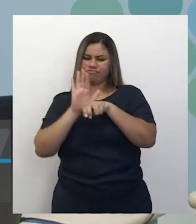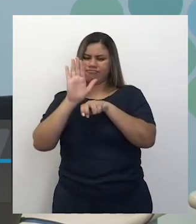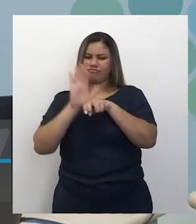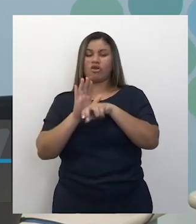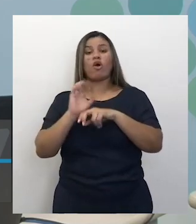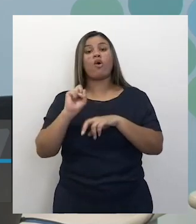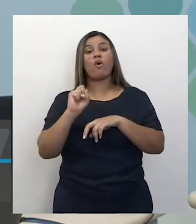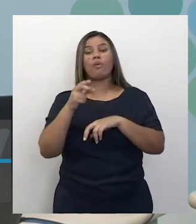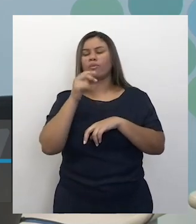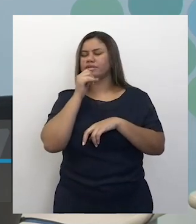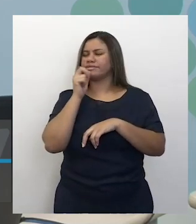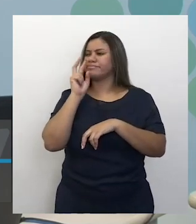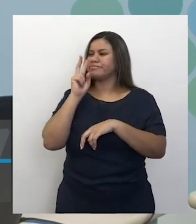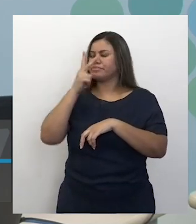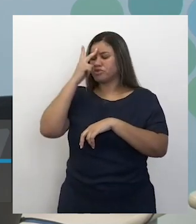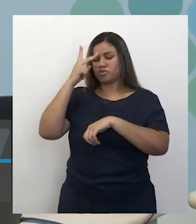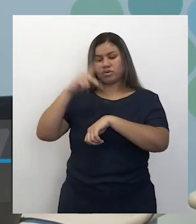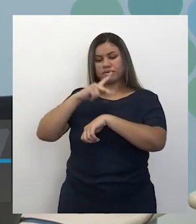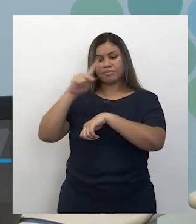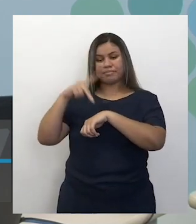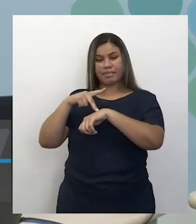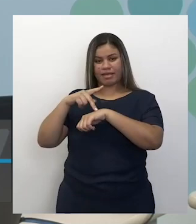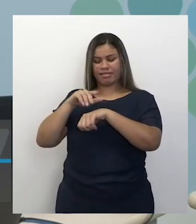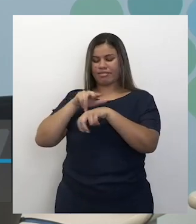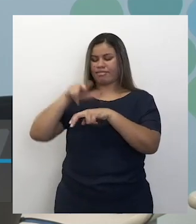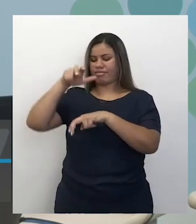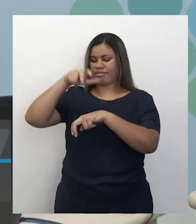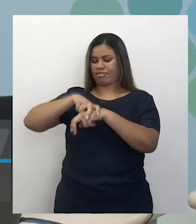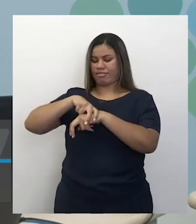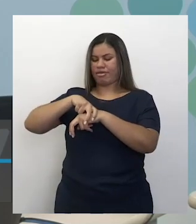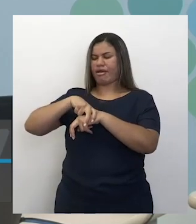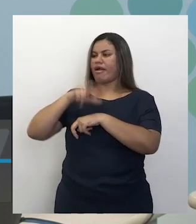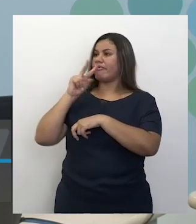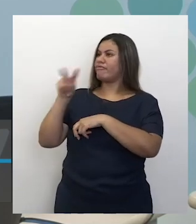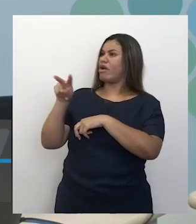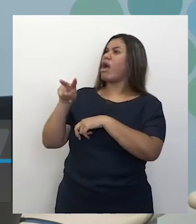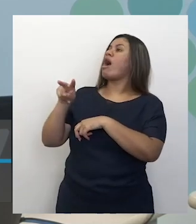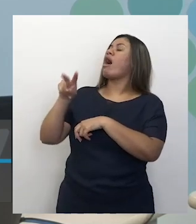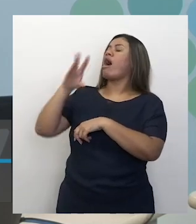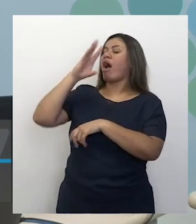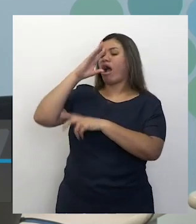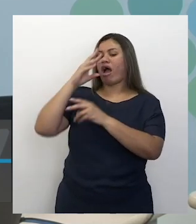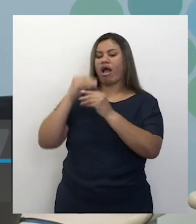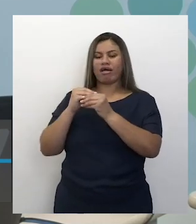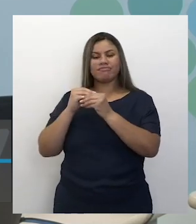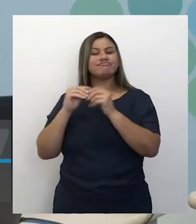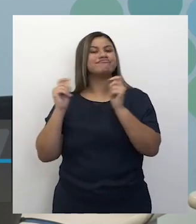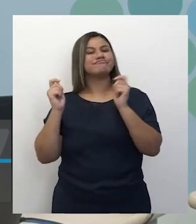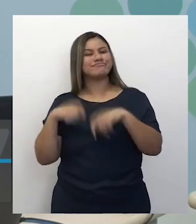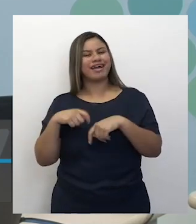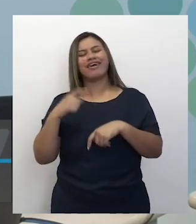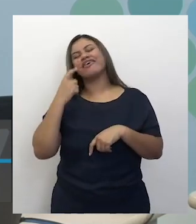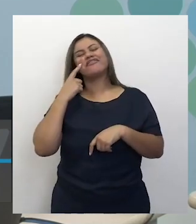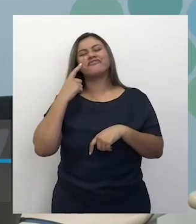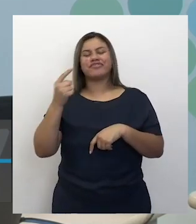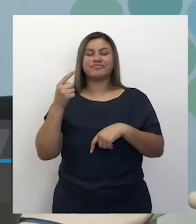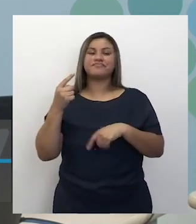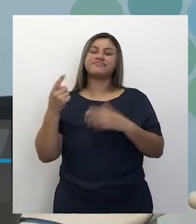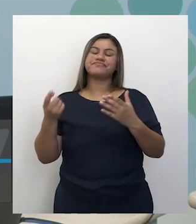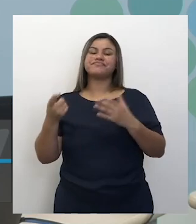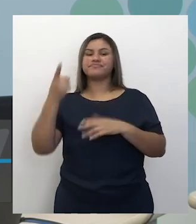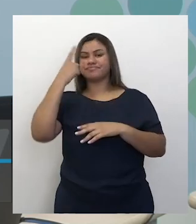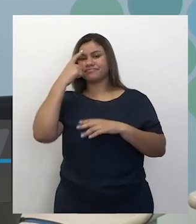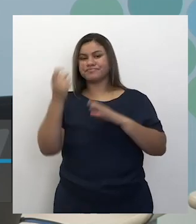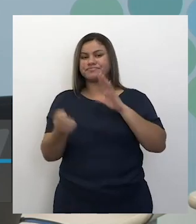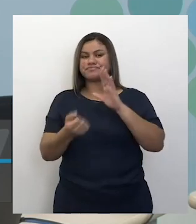e tira uma ideia e constrói alguma coisa que a gente poderá usar. Então a criatividade às vezes ela vem de insights, né? Mas para